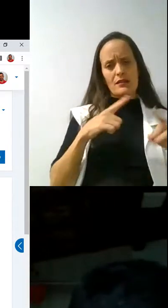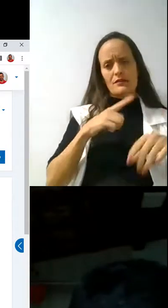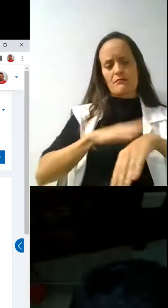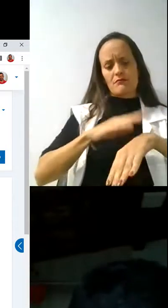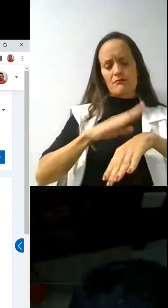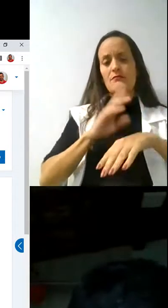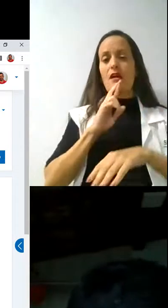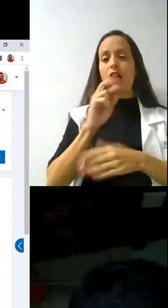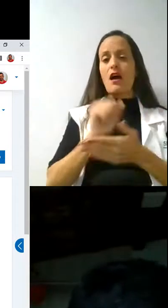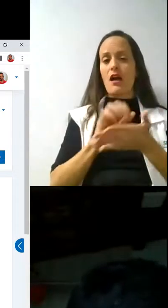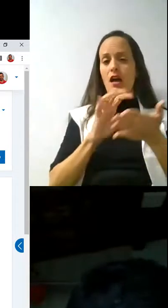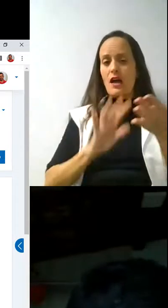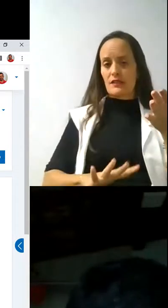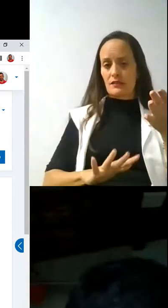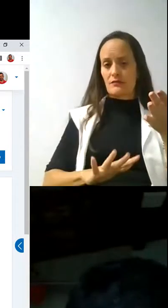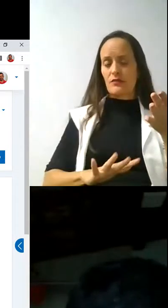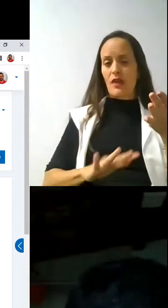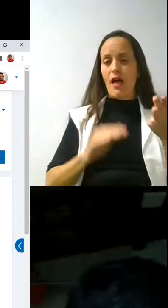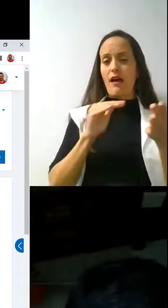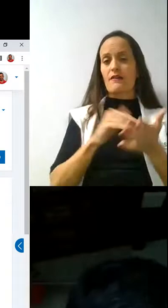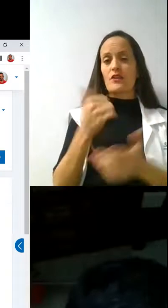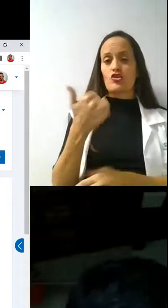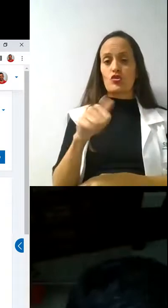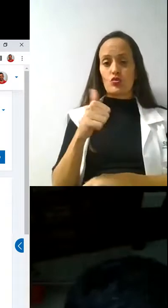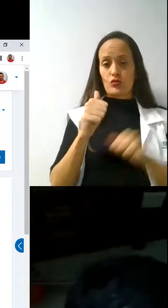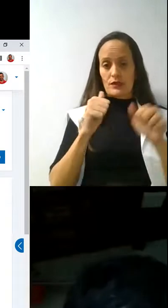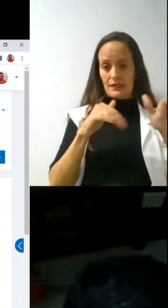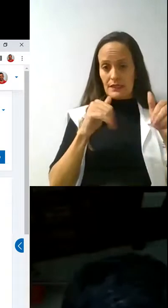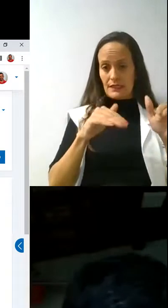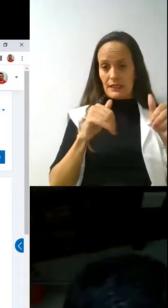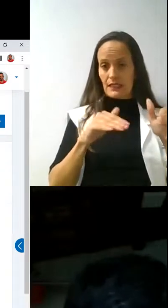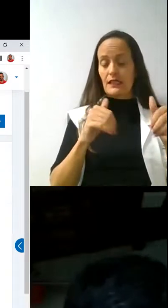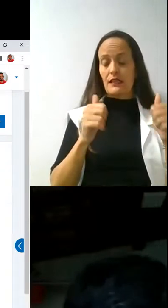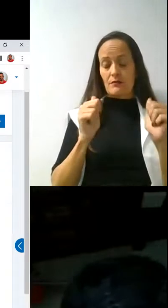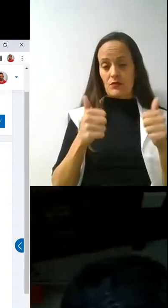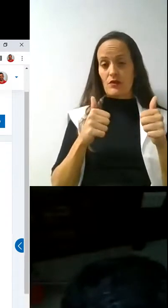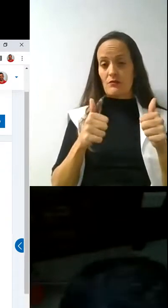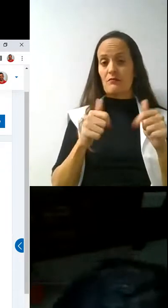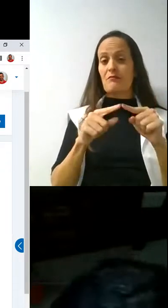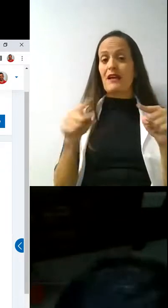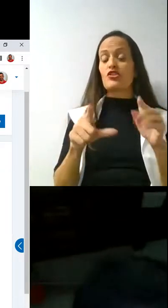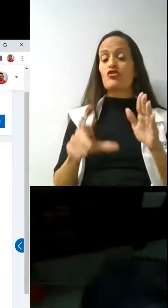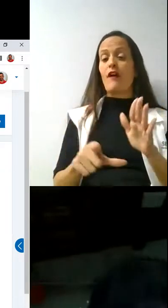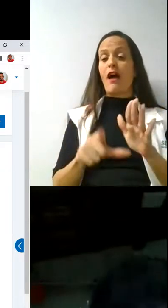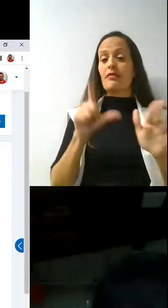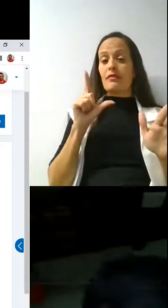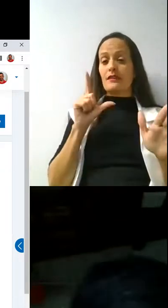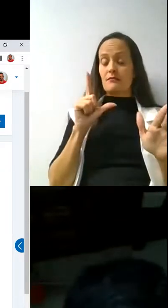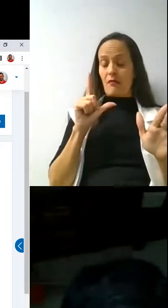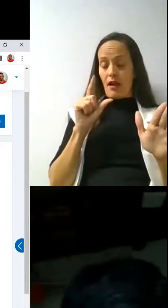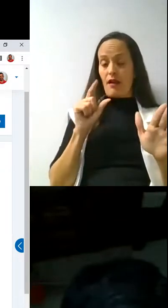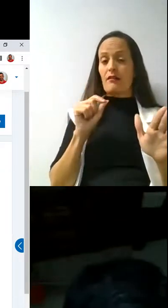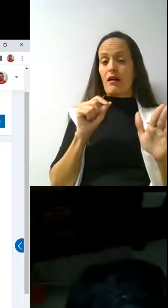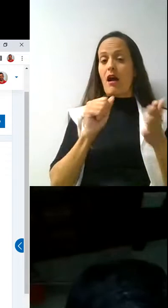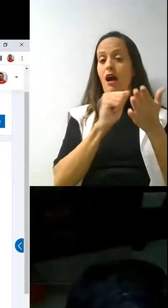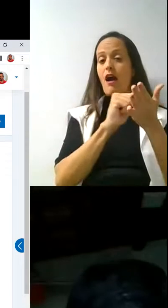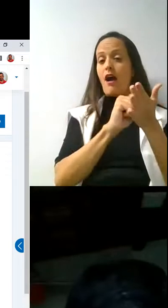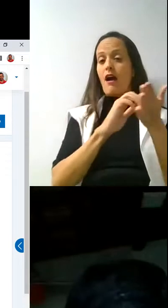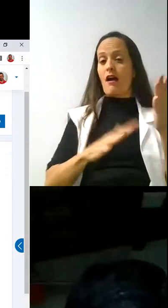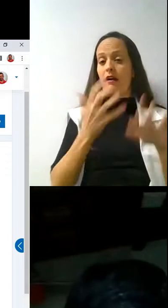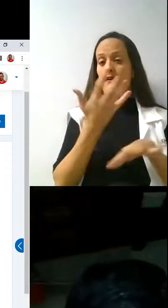ó, até dia 11 de setembro para enviar, certo? Só que aí a gente vai antecipar um pouquinho essa aqui, justamente para a gente poder fazer